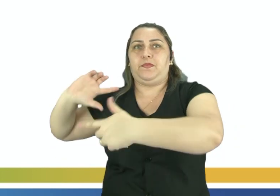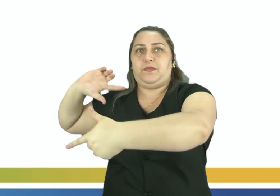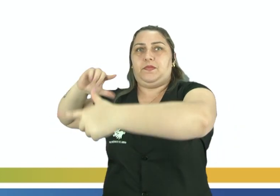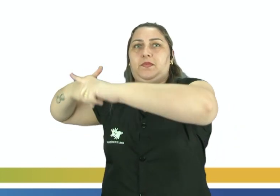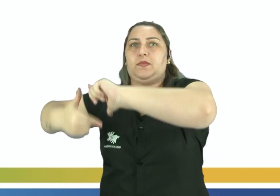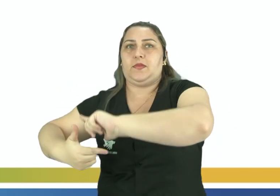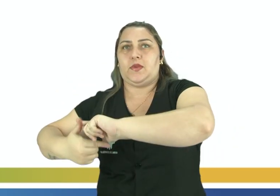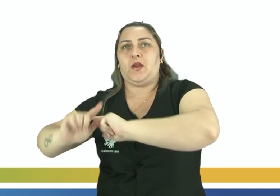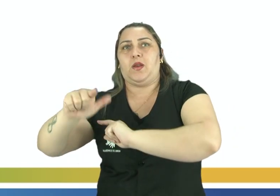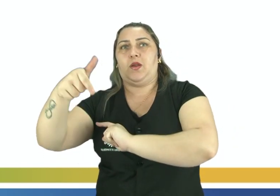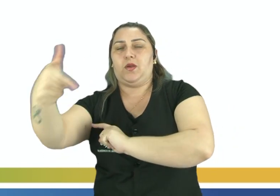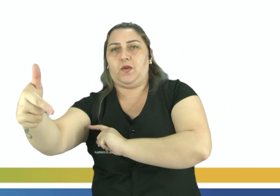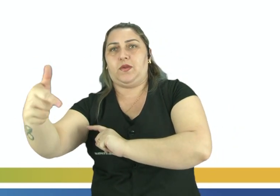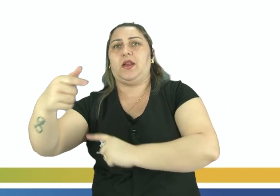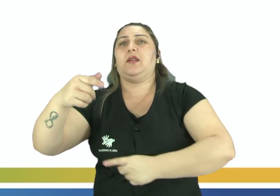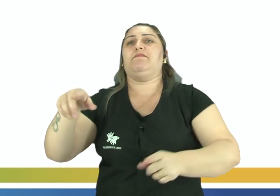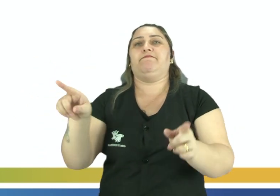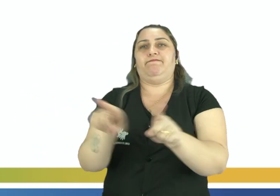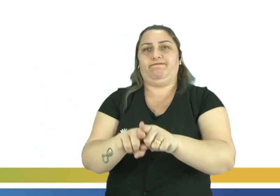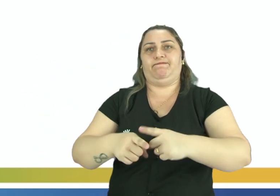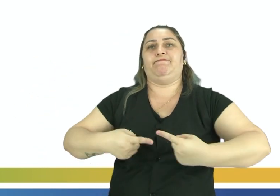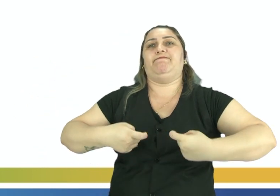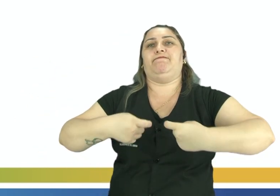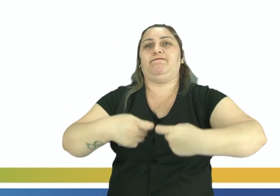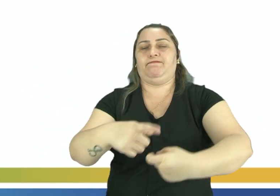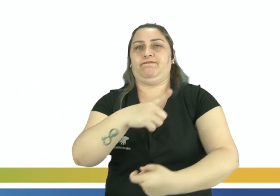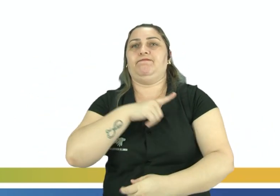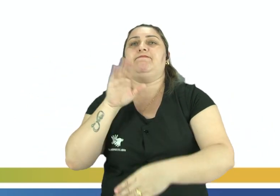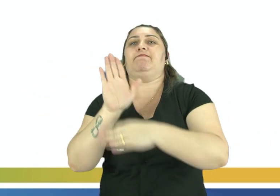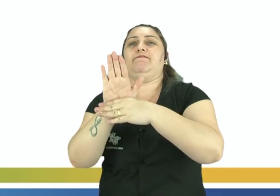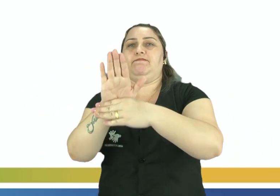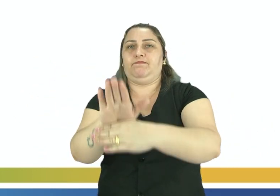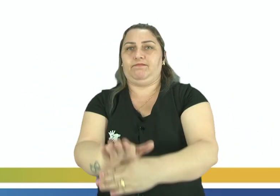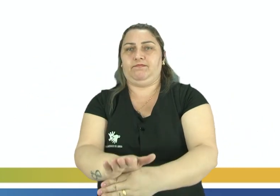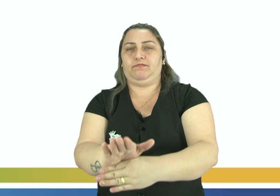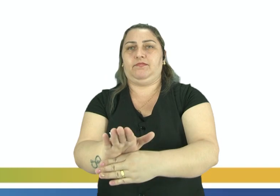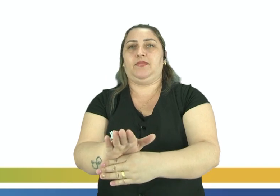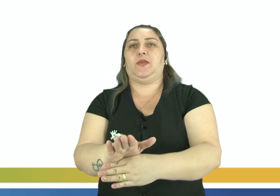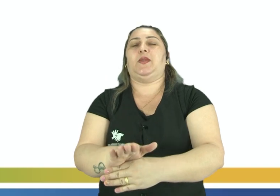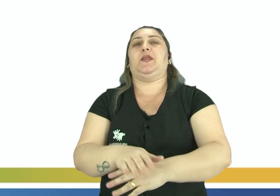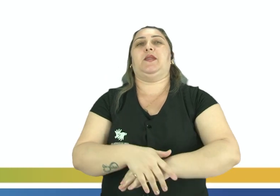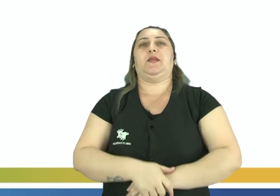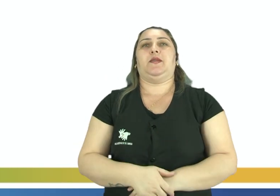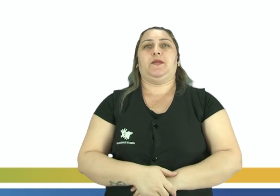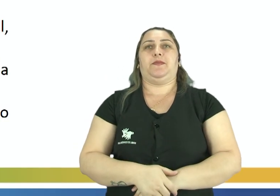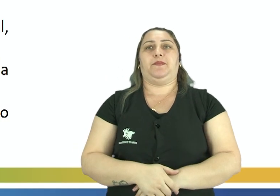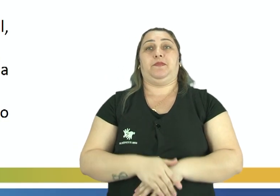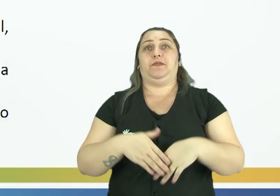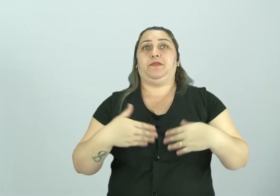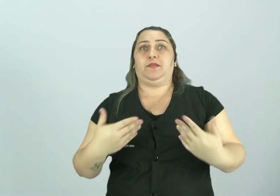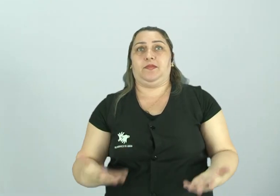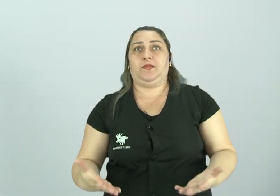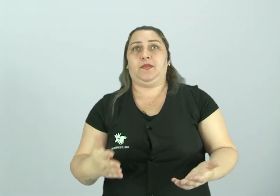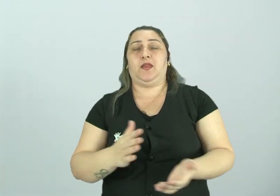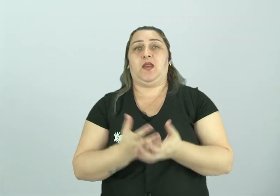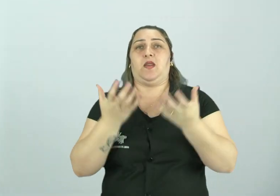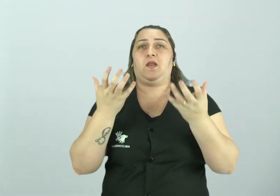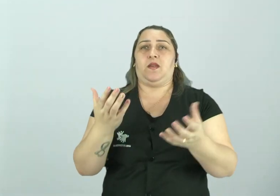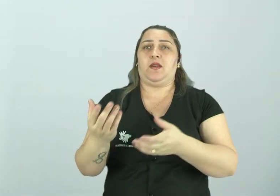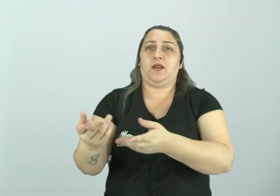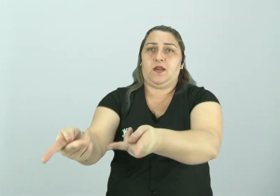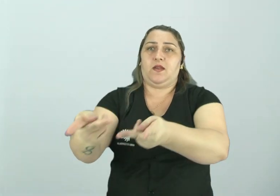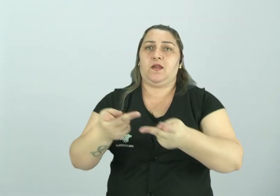Truman, entre outras, incluindo as guerras que ajudaram nesse processo. Com isso, eu quero